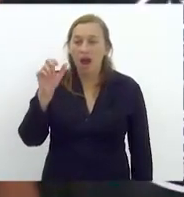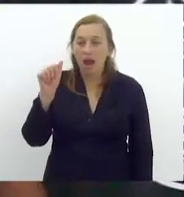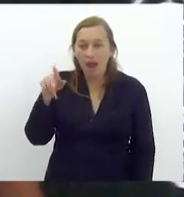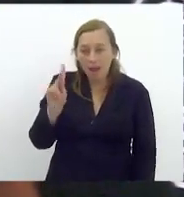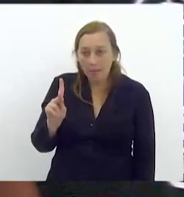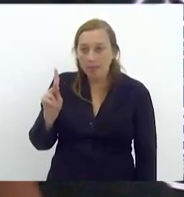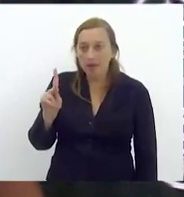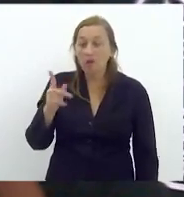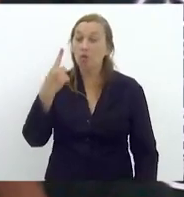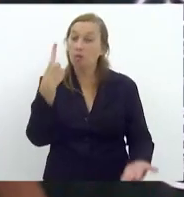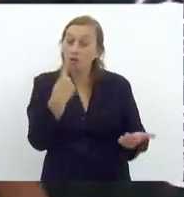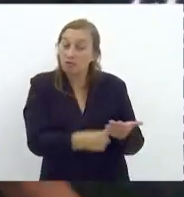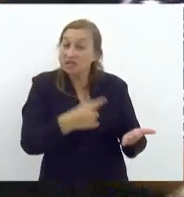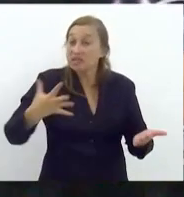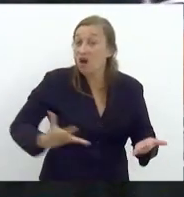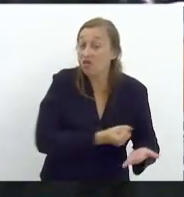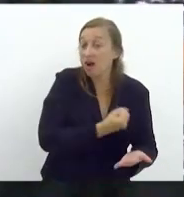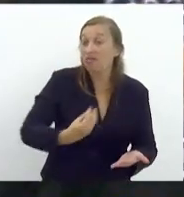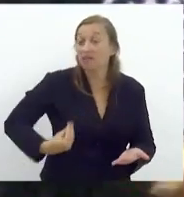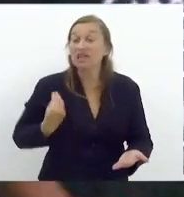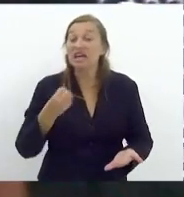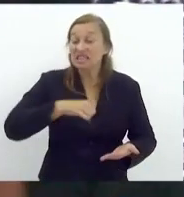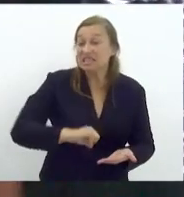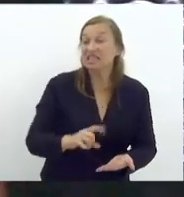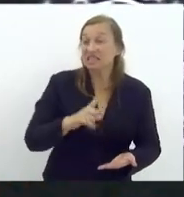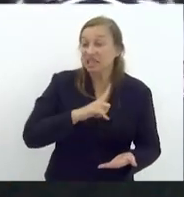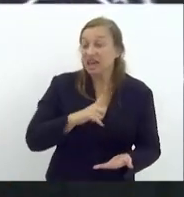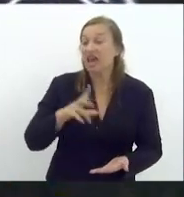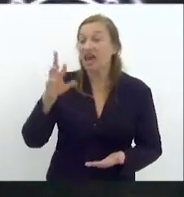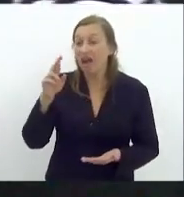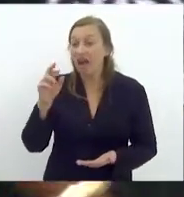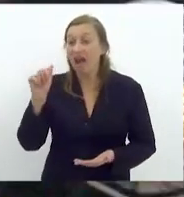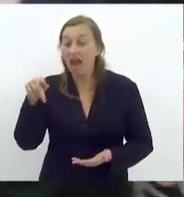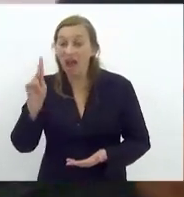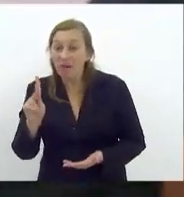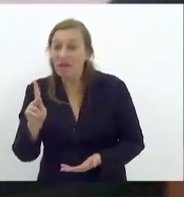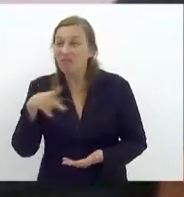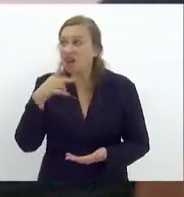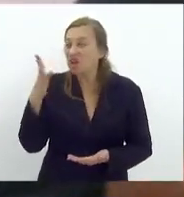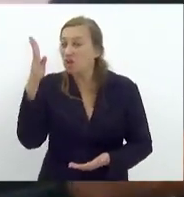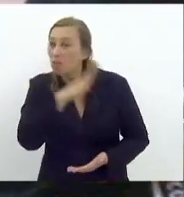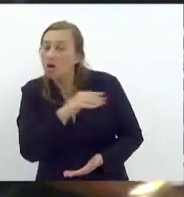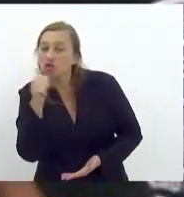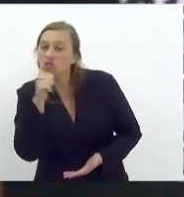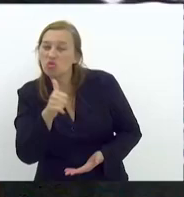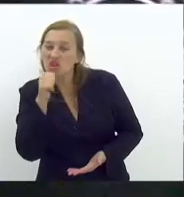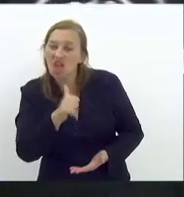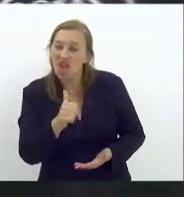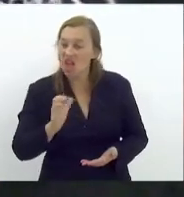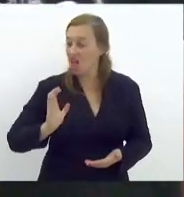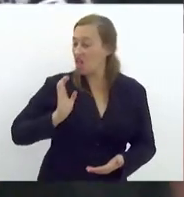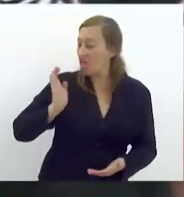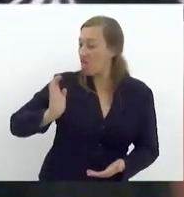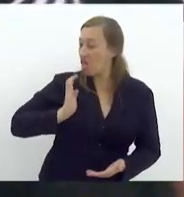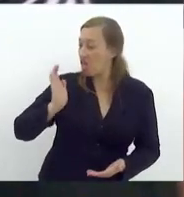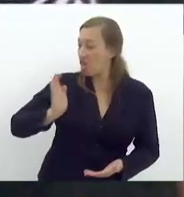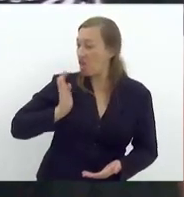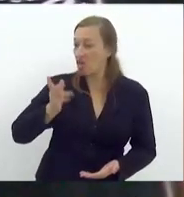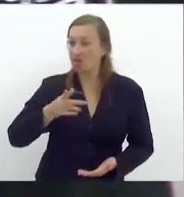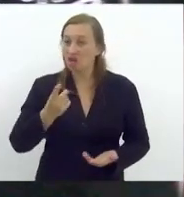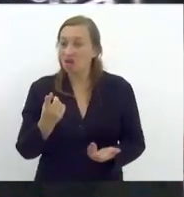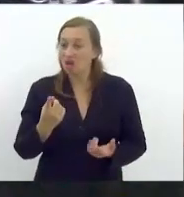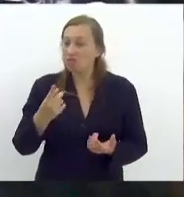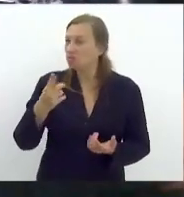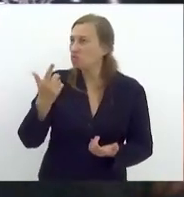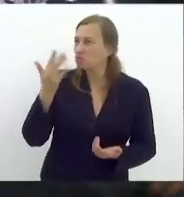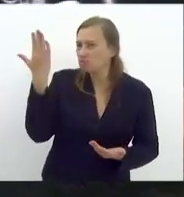salvar vidas Então se tem rap falando de ostentação falando mal de mulher e não tá lembrando da luta que é contra o racismo